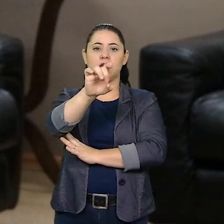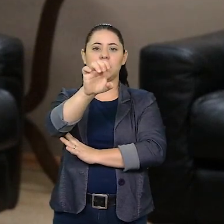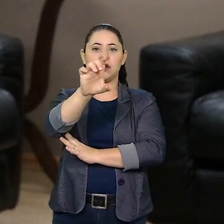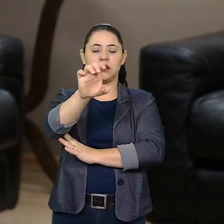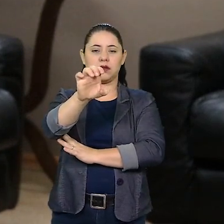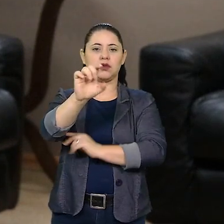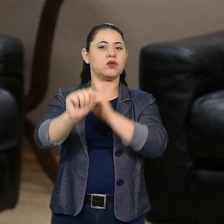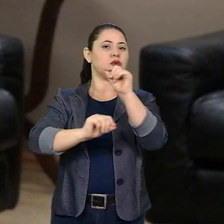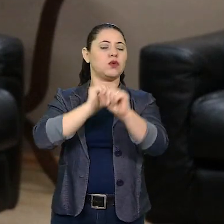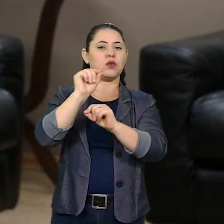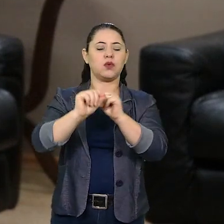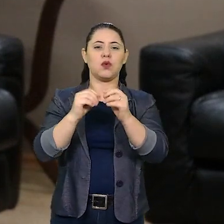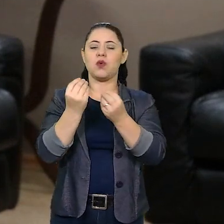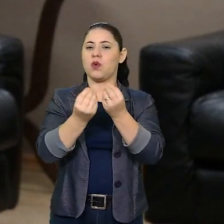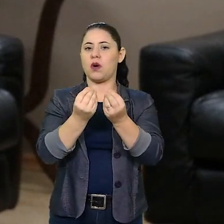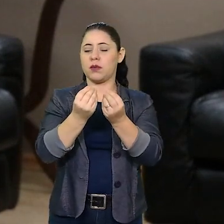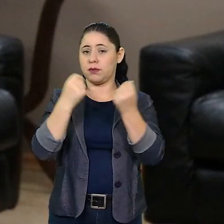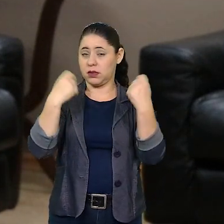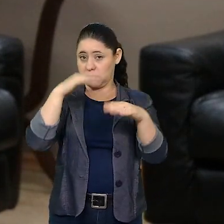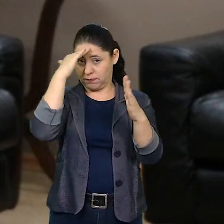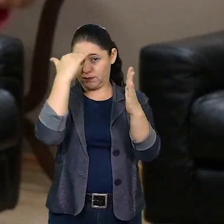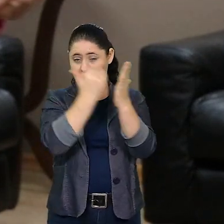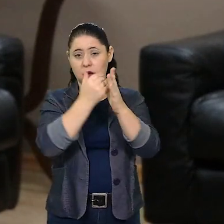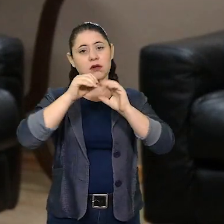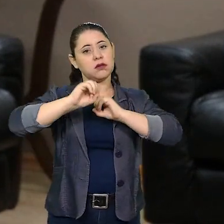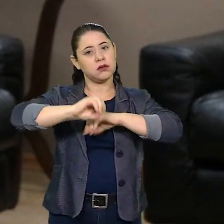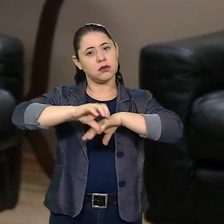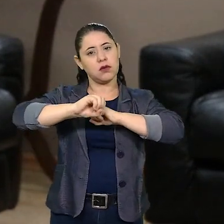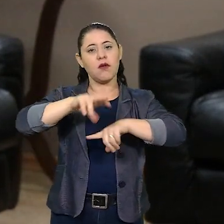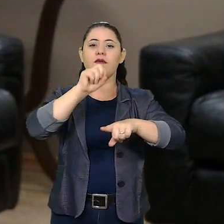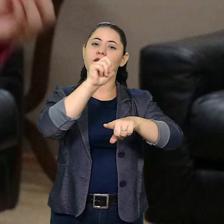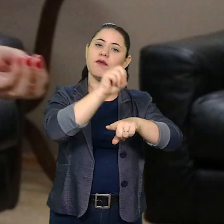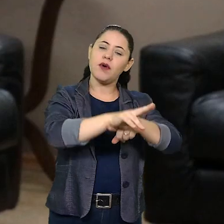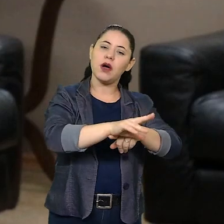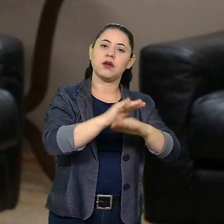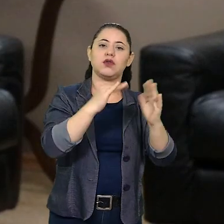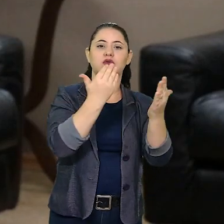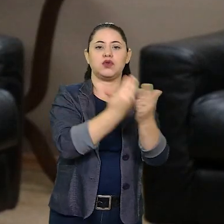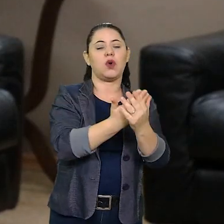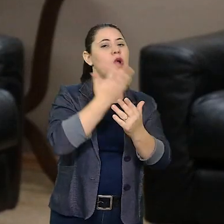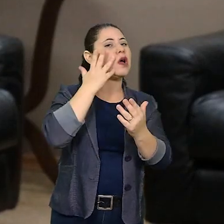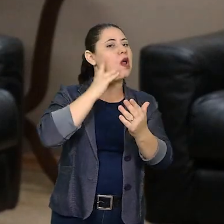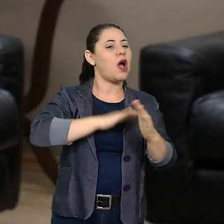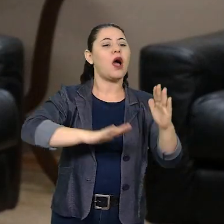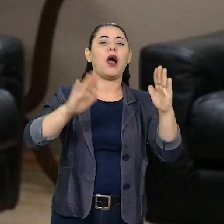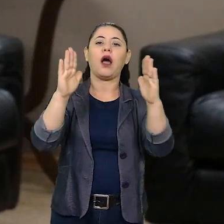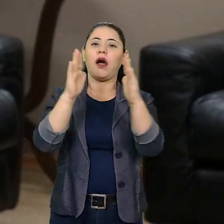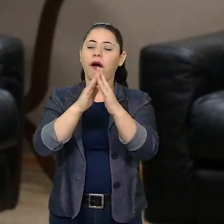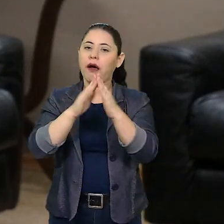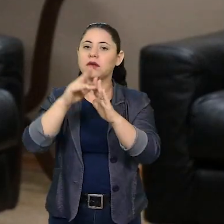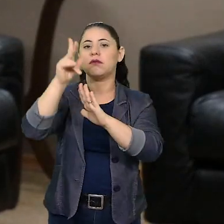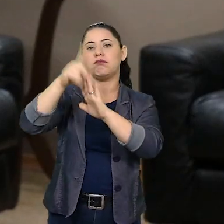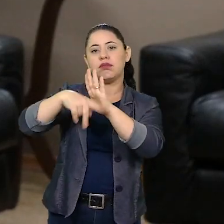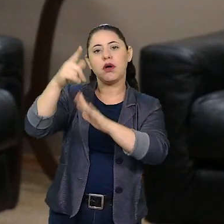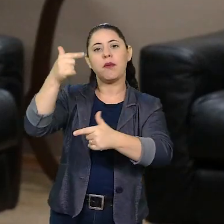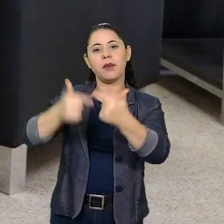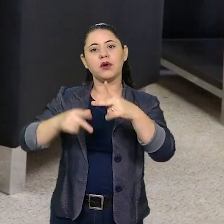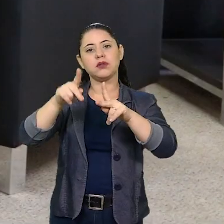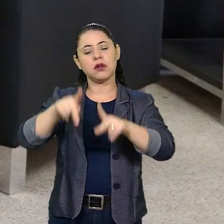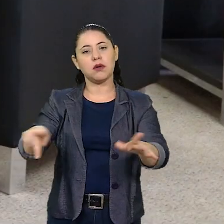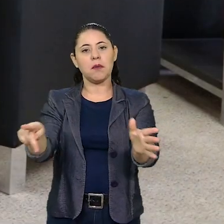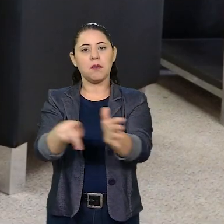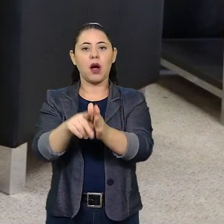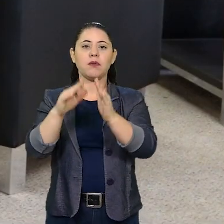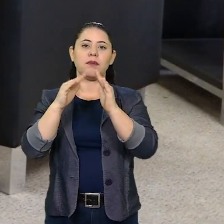ser, isso deve ser levado a sério, né? Por exemplo, educação, vagas em CEINF, habitação, os planos, os